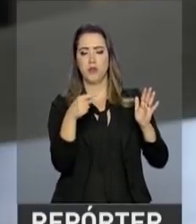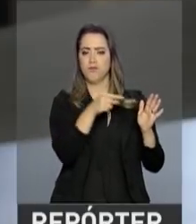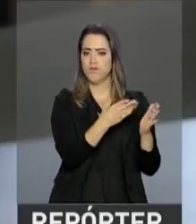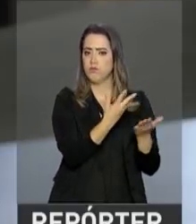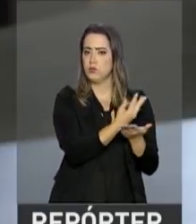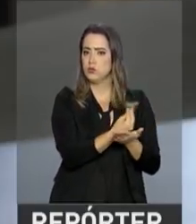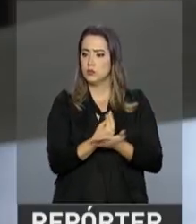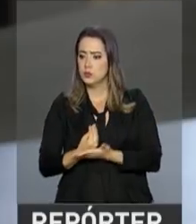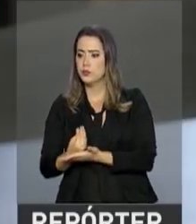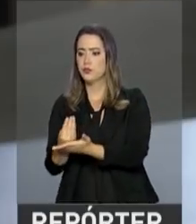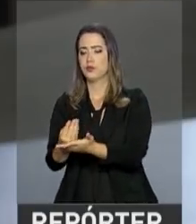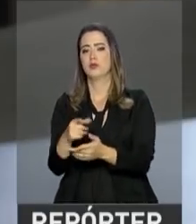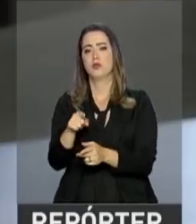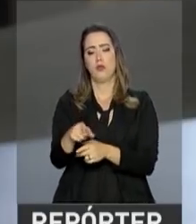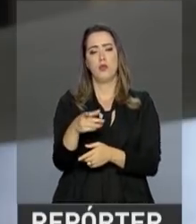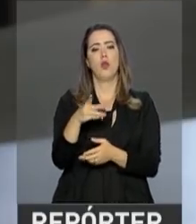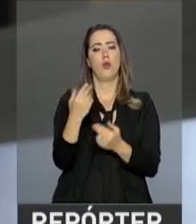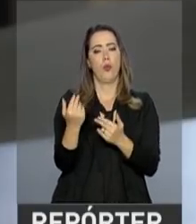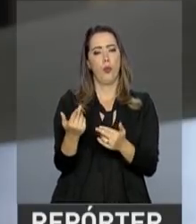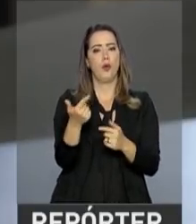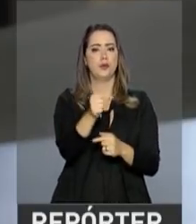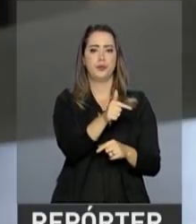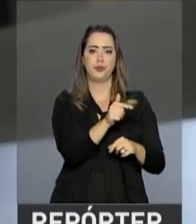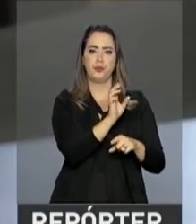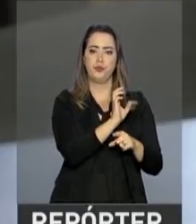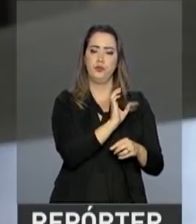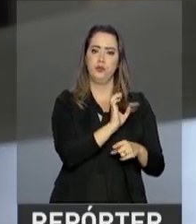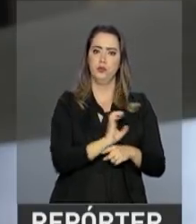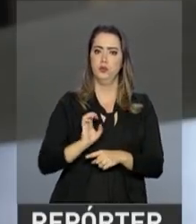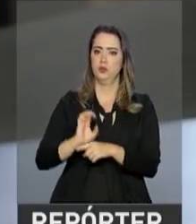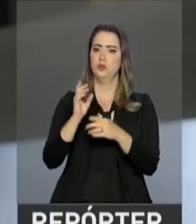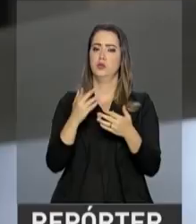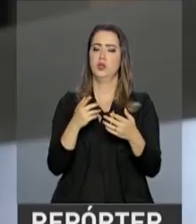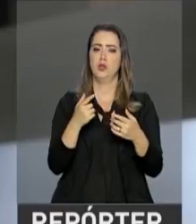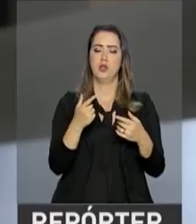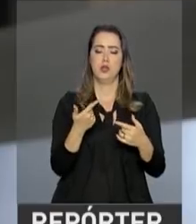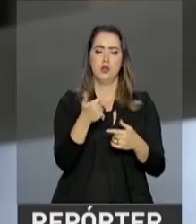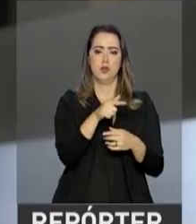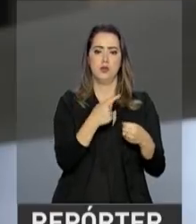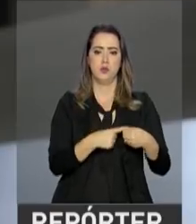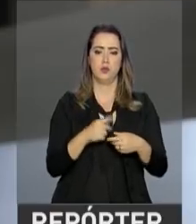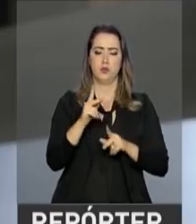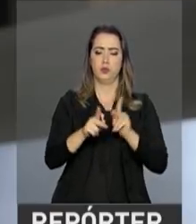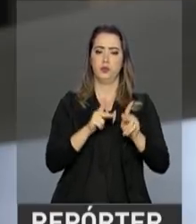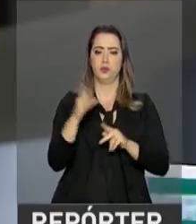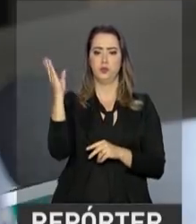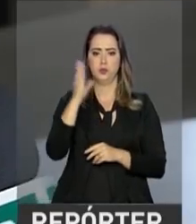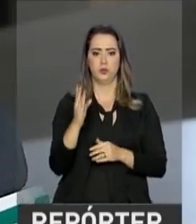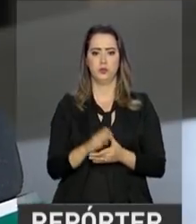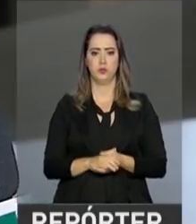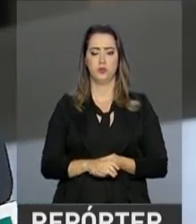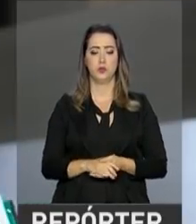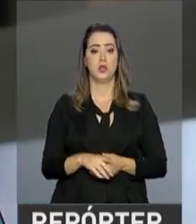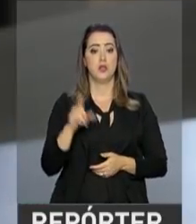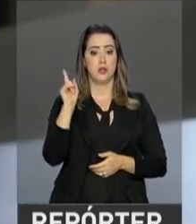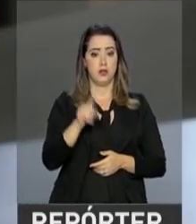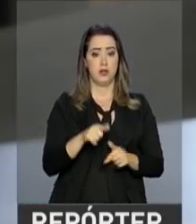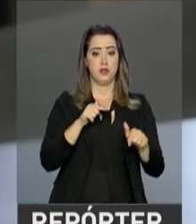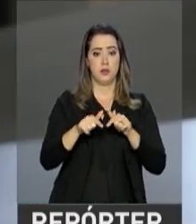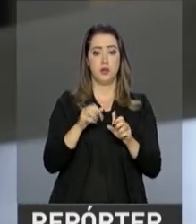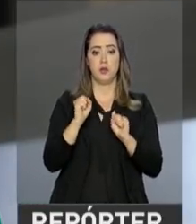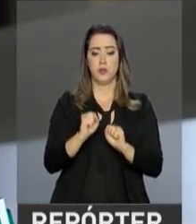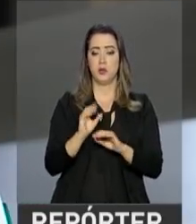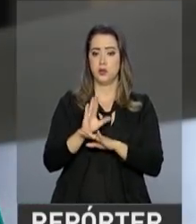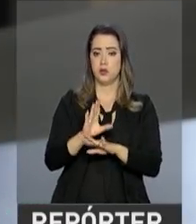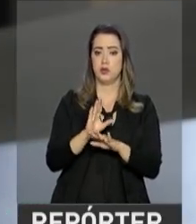e se beneficiar das práticas que já beneficiam uma parte expressiva da população brasileira são ações que podem ajudar os brasileiros